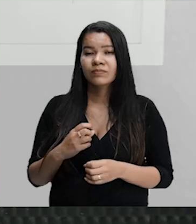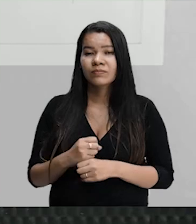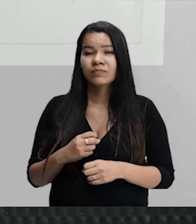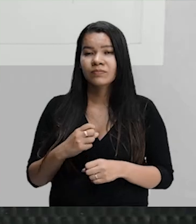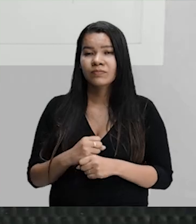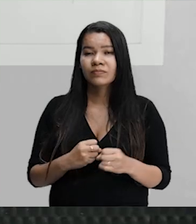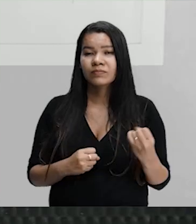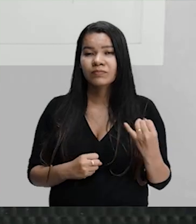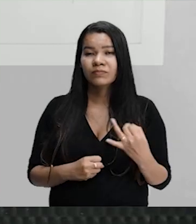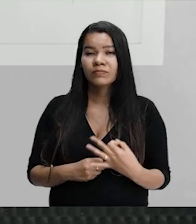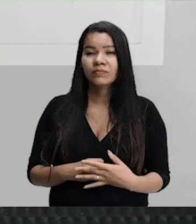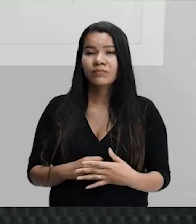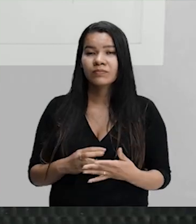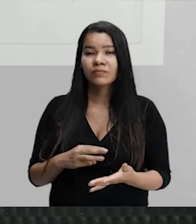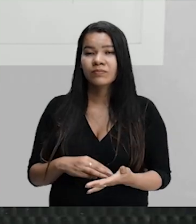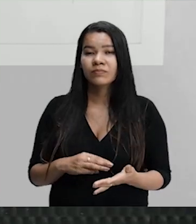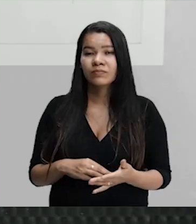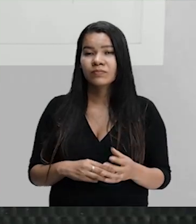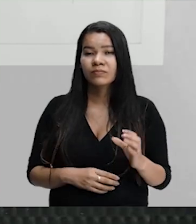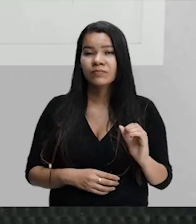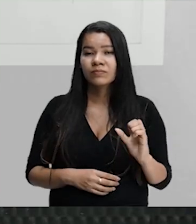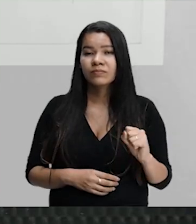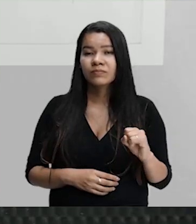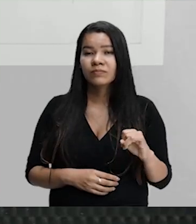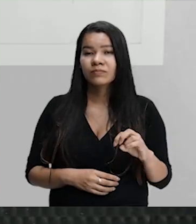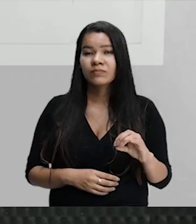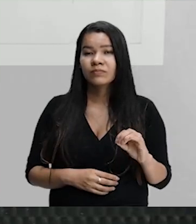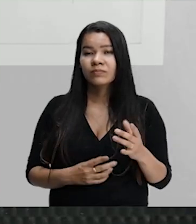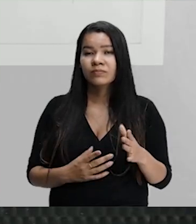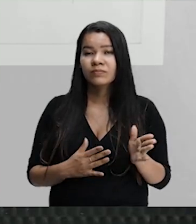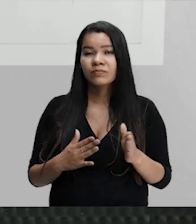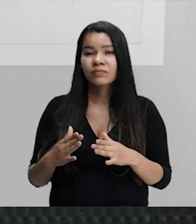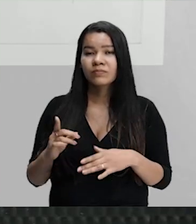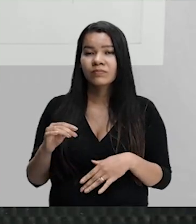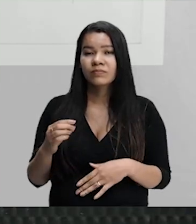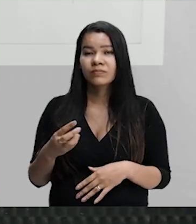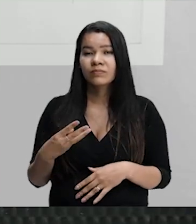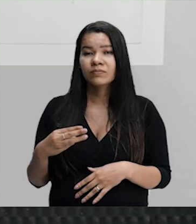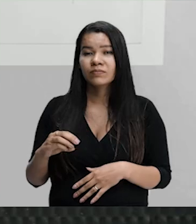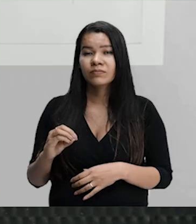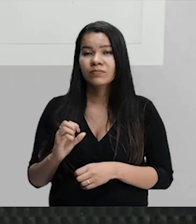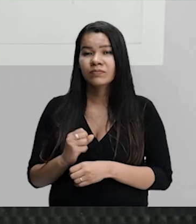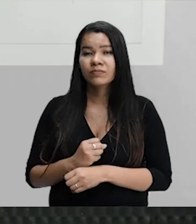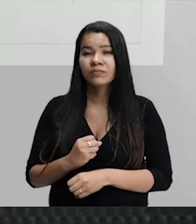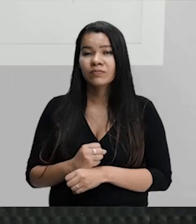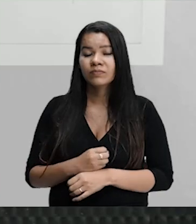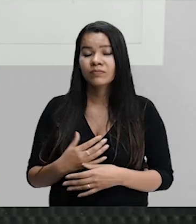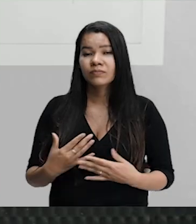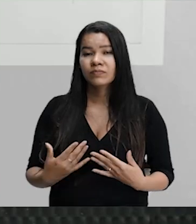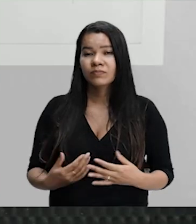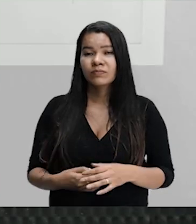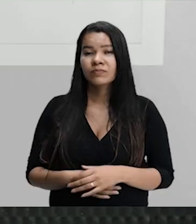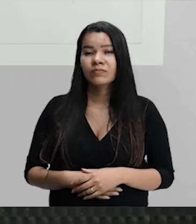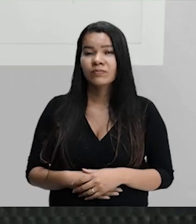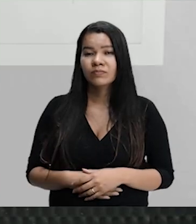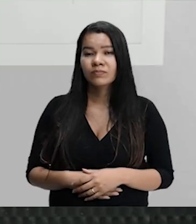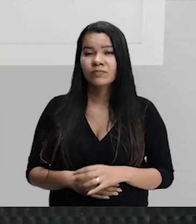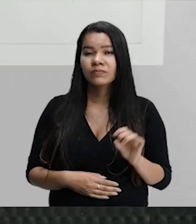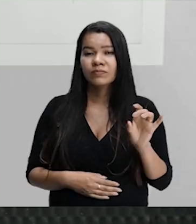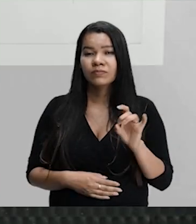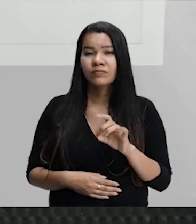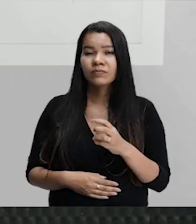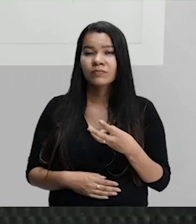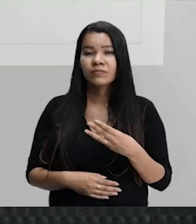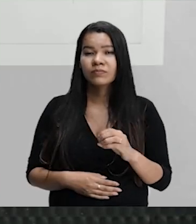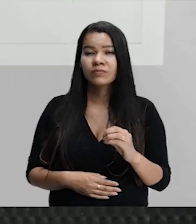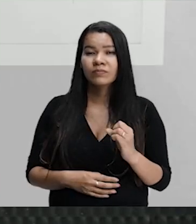césio, por exemplo. O césio é período de meia-vida é de 30 anos, né? Então, a cada 30 anos tu